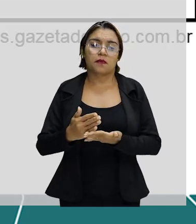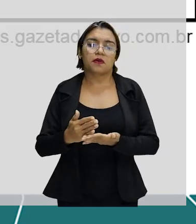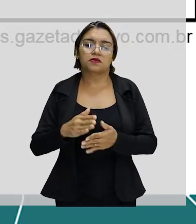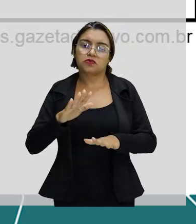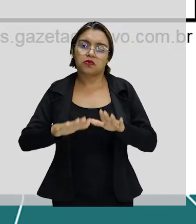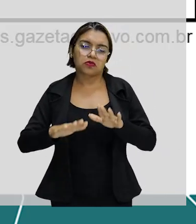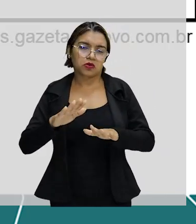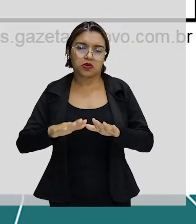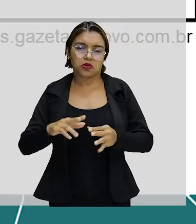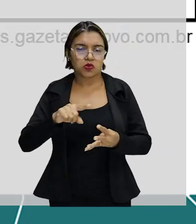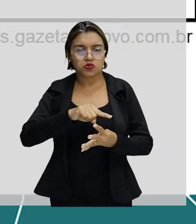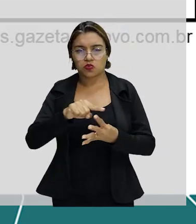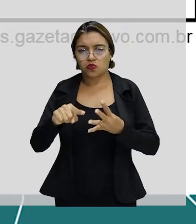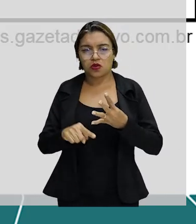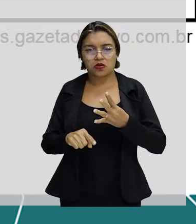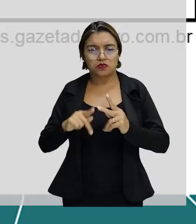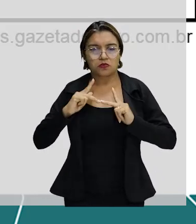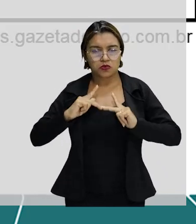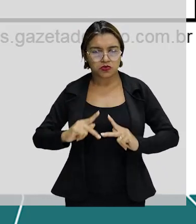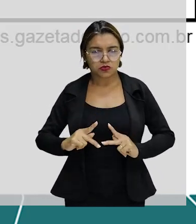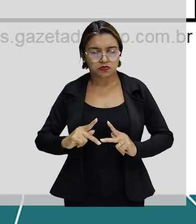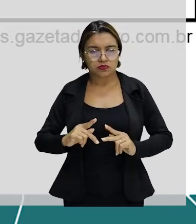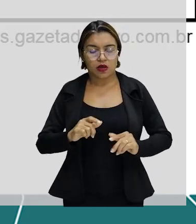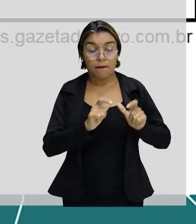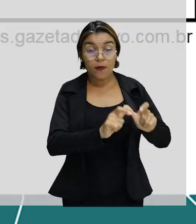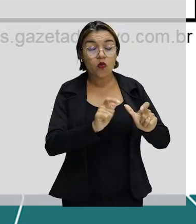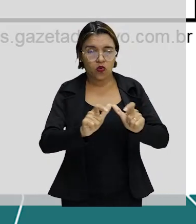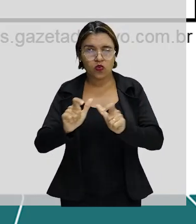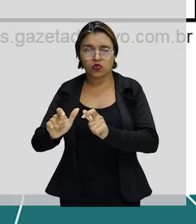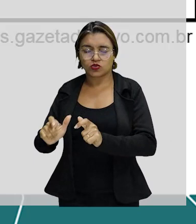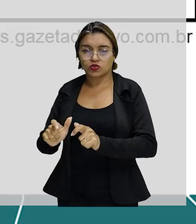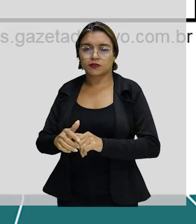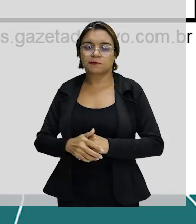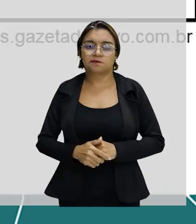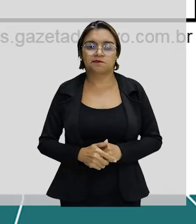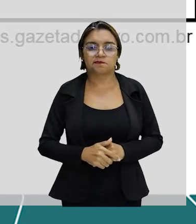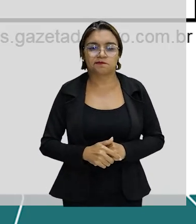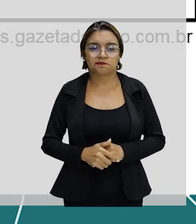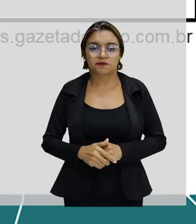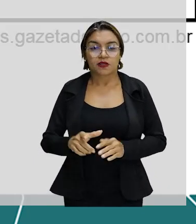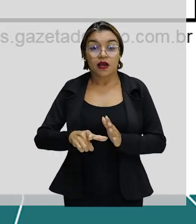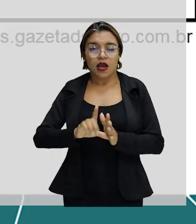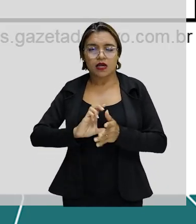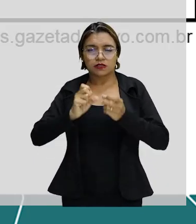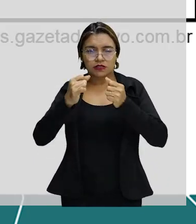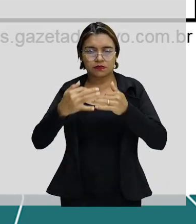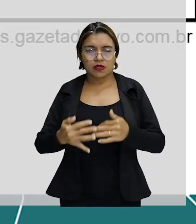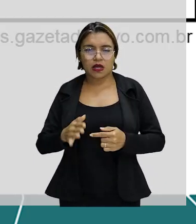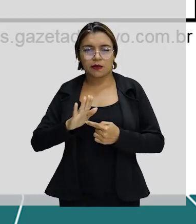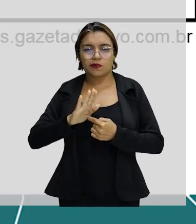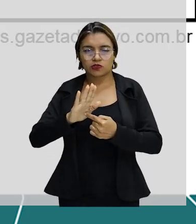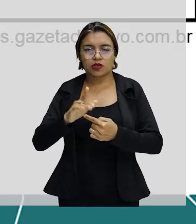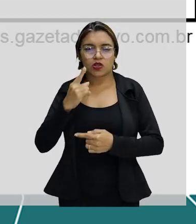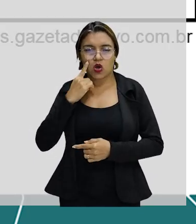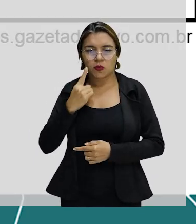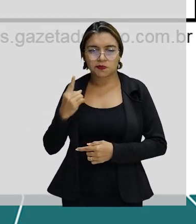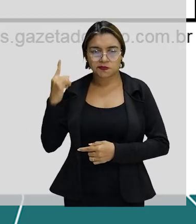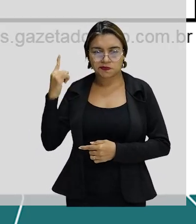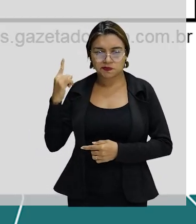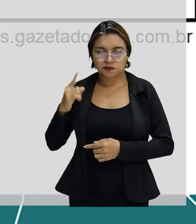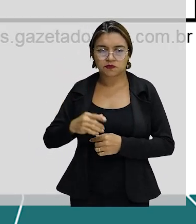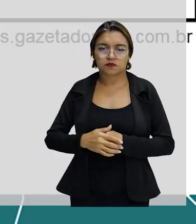uma das quatro posições as posições que eu falei anteriormente para vocês indicadas acima Entretanto